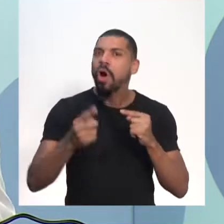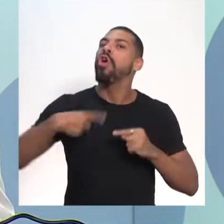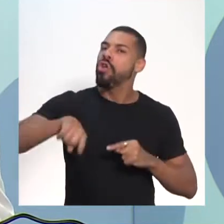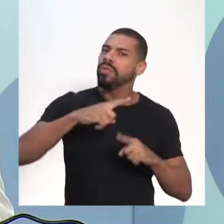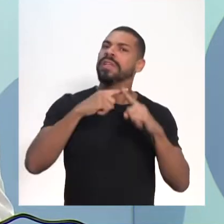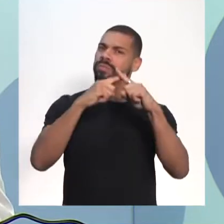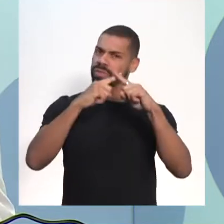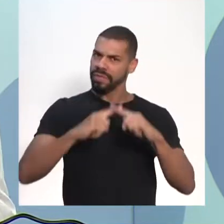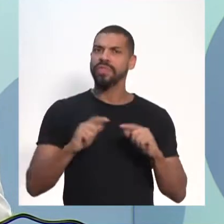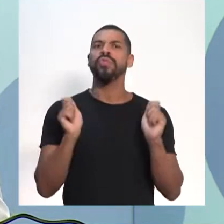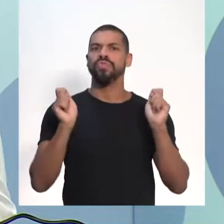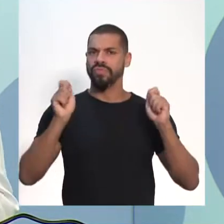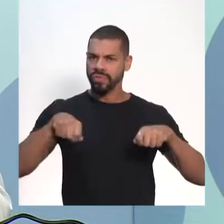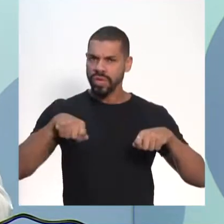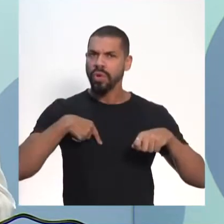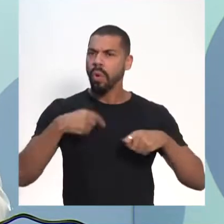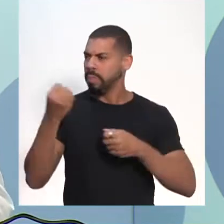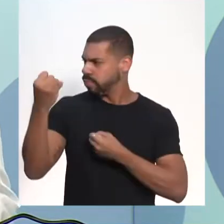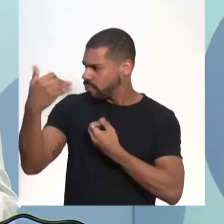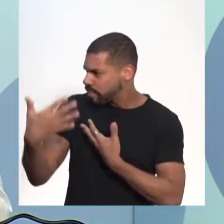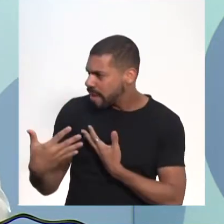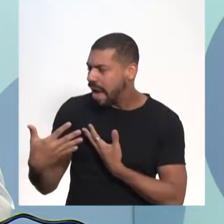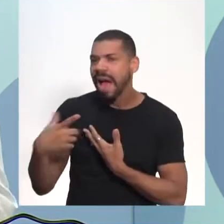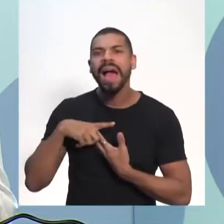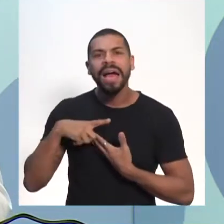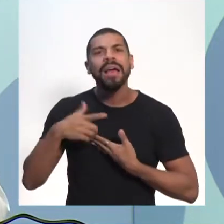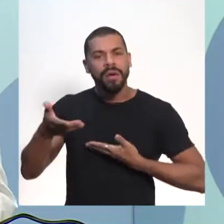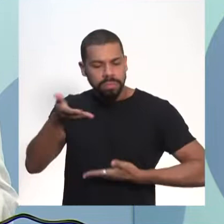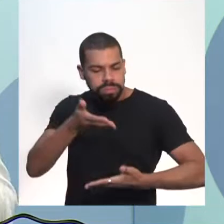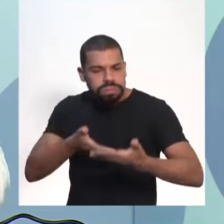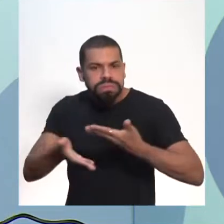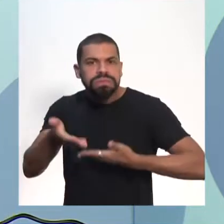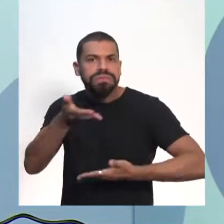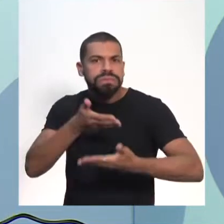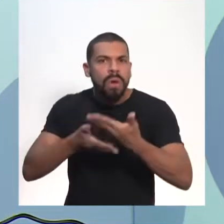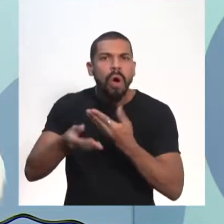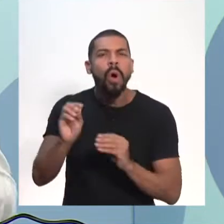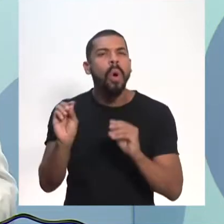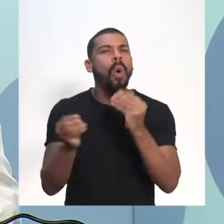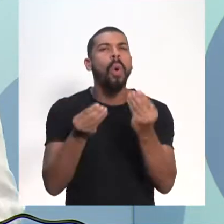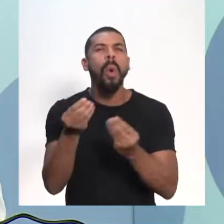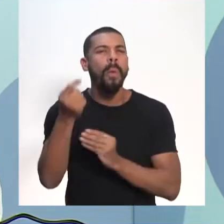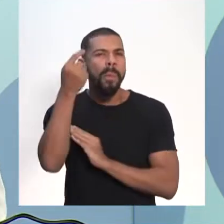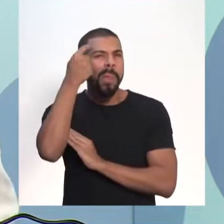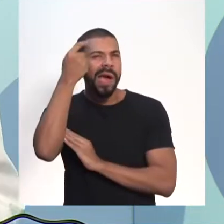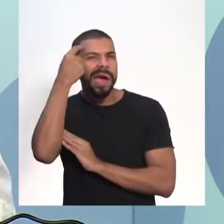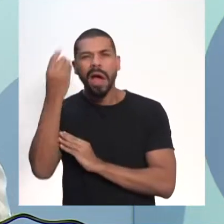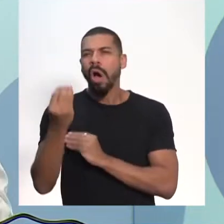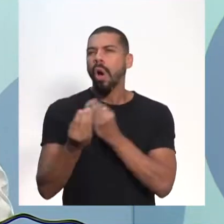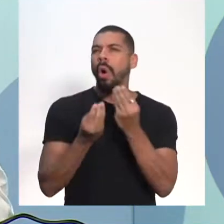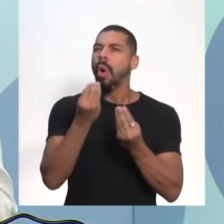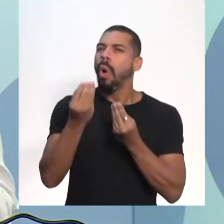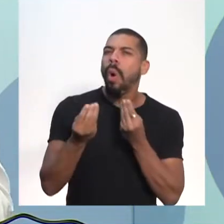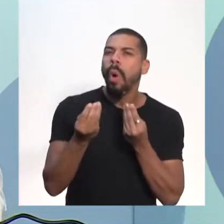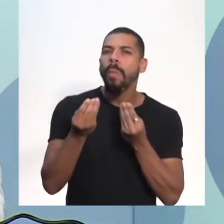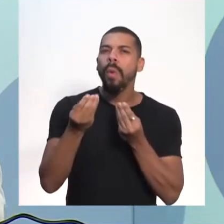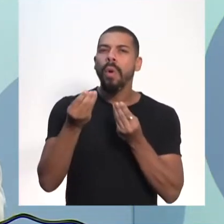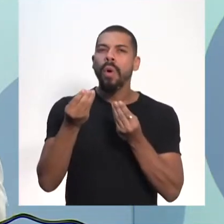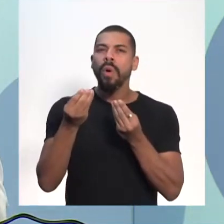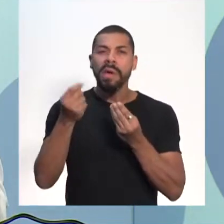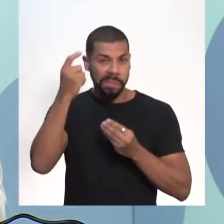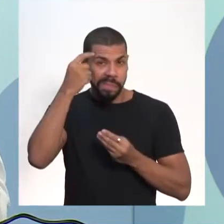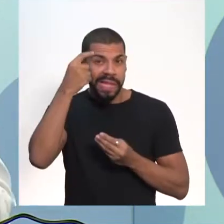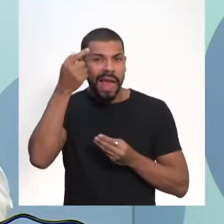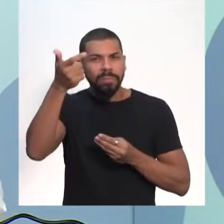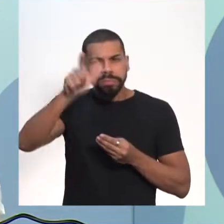aí de, como você disse, da transposição, de como é que a gente vai pensar essa articulação e repensar